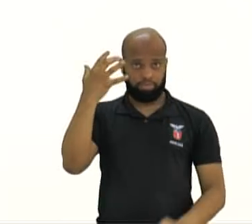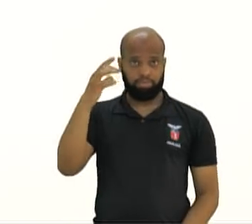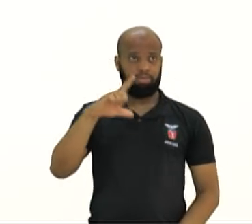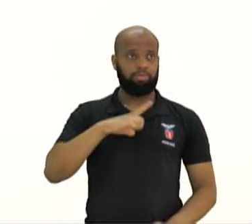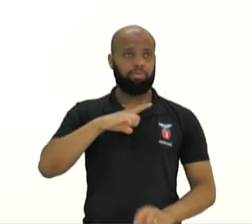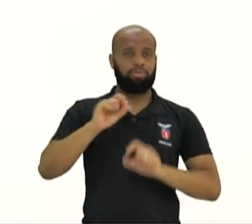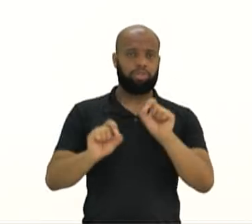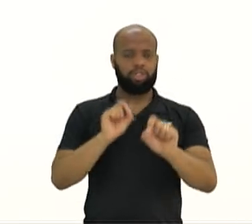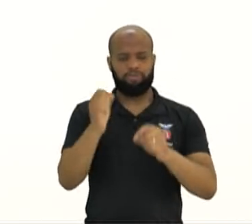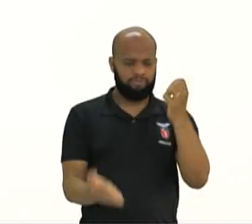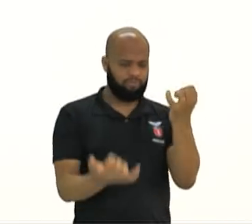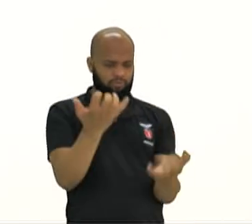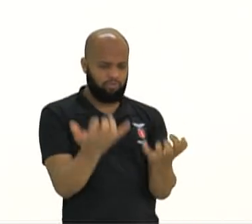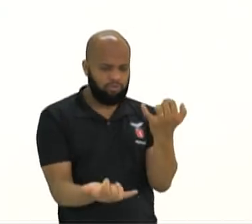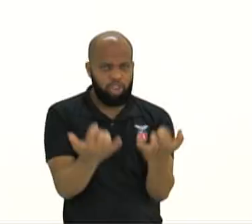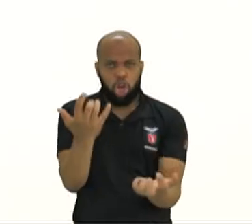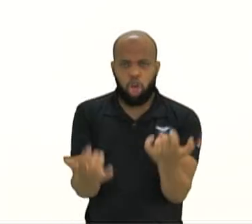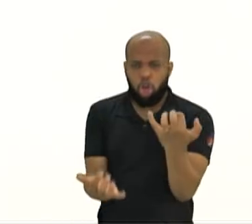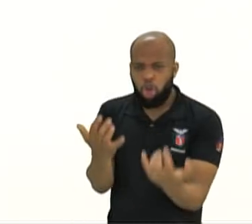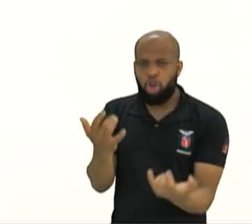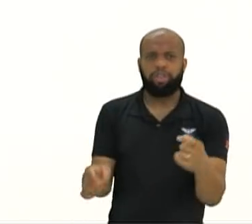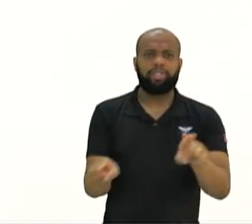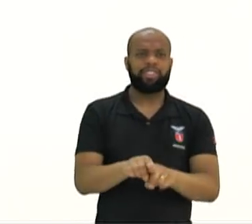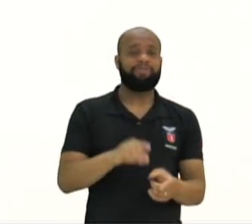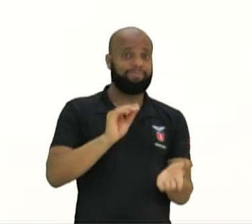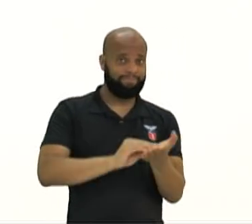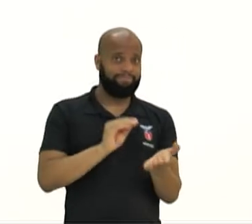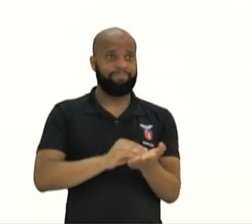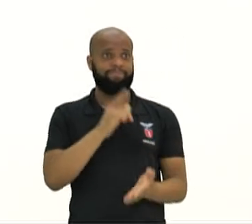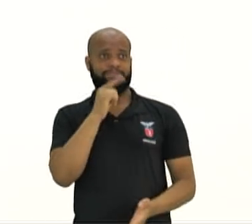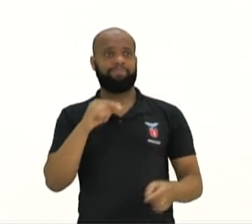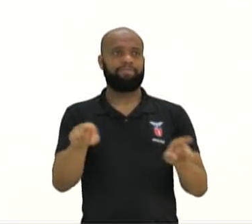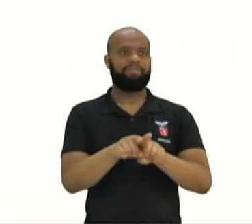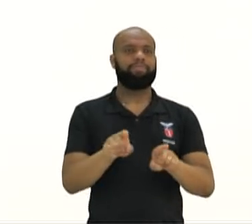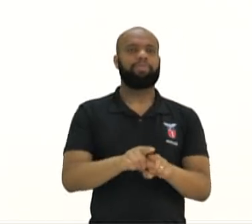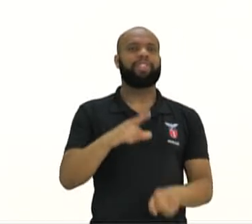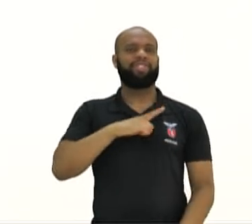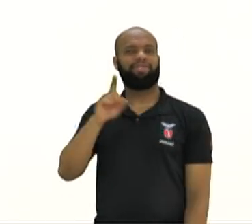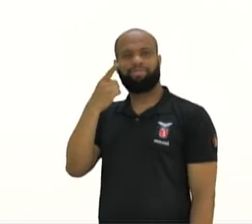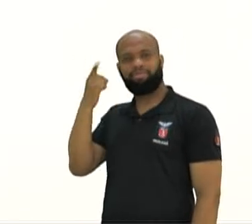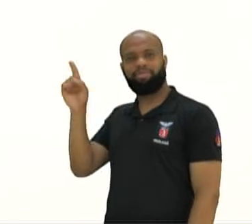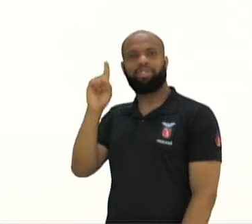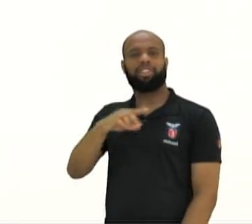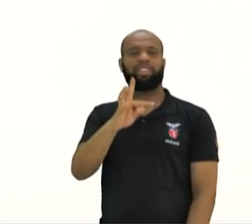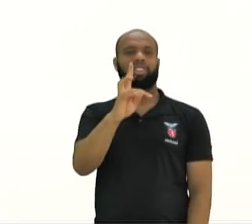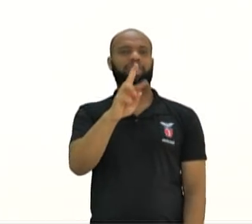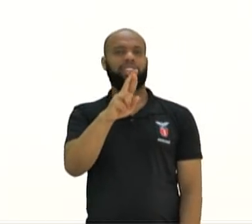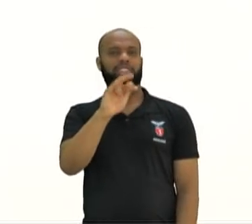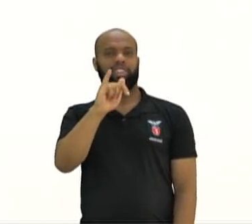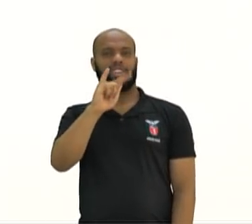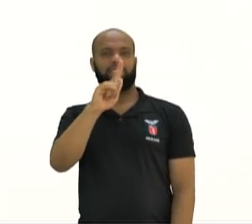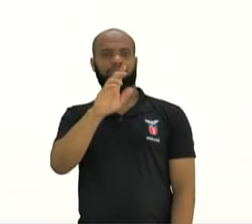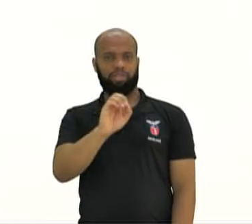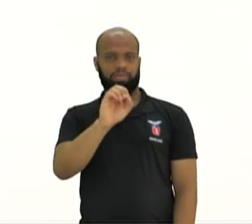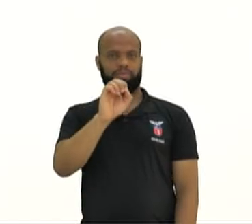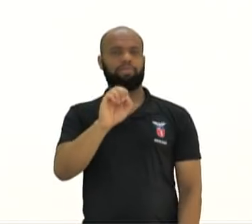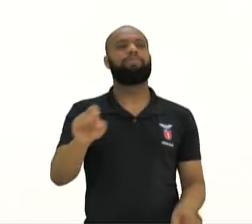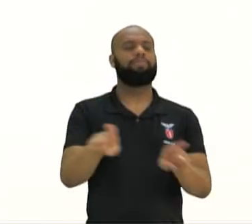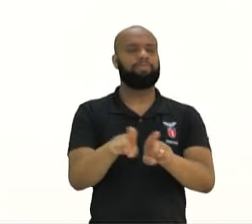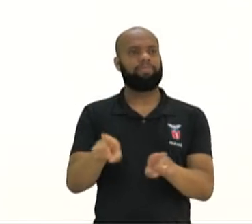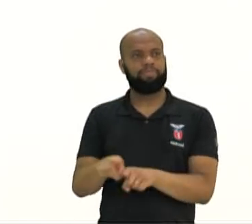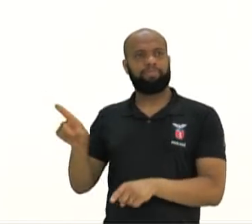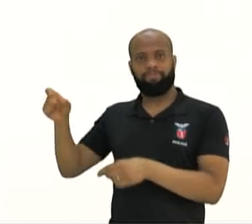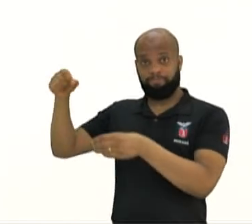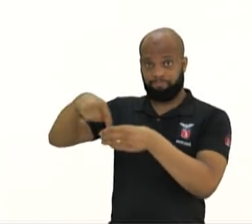muitos incêndios, uma seca muito prolongada, e a safra de trigo, que é também nossa forte concorrente, é uma das